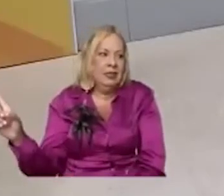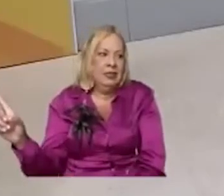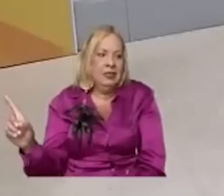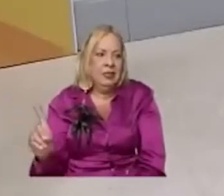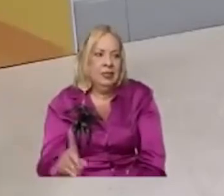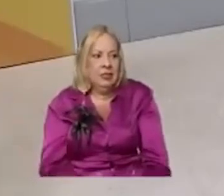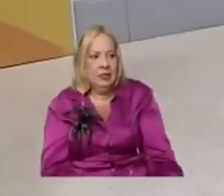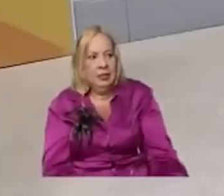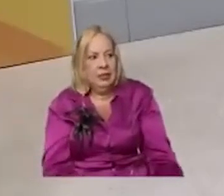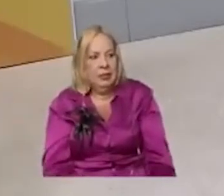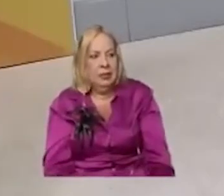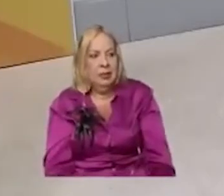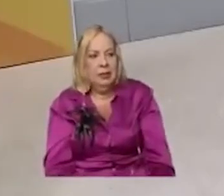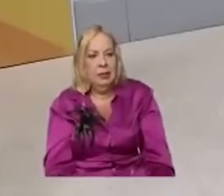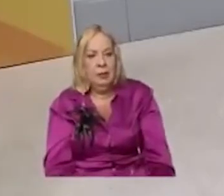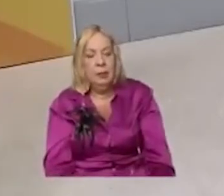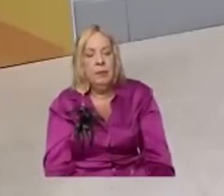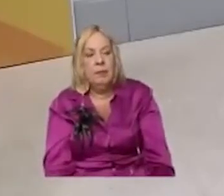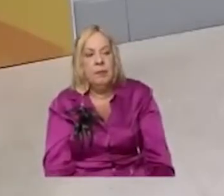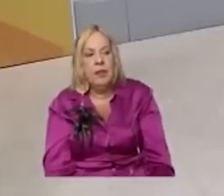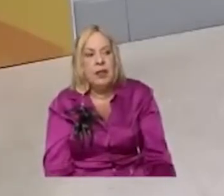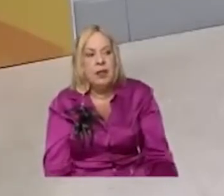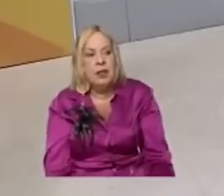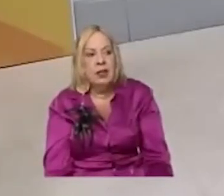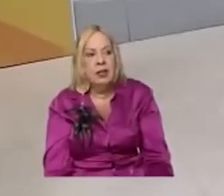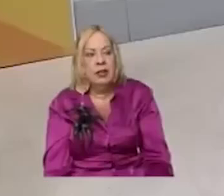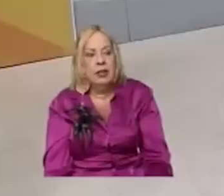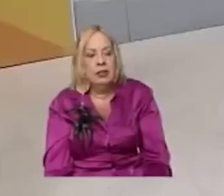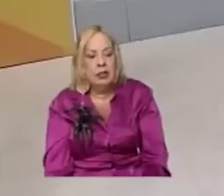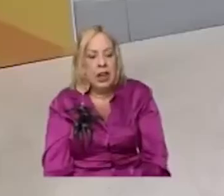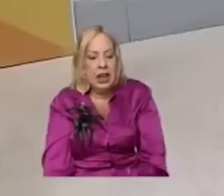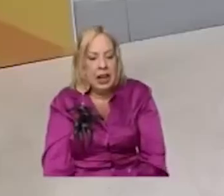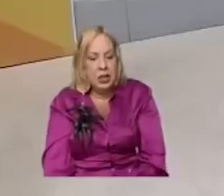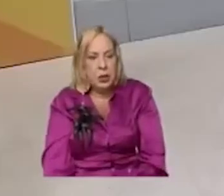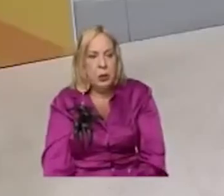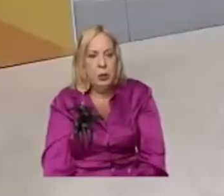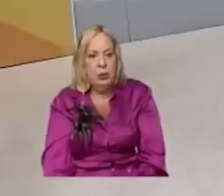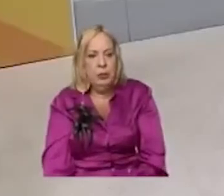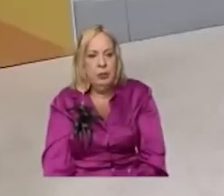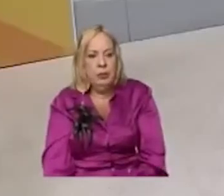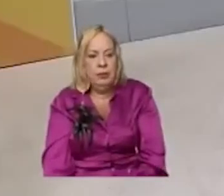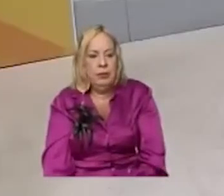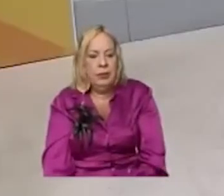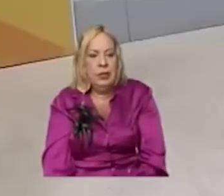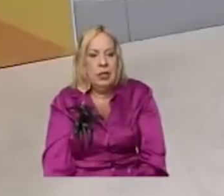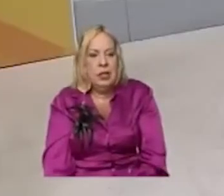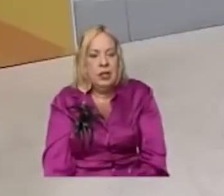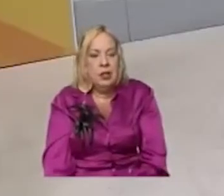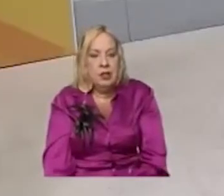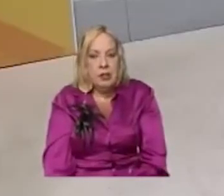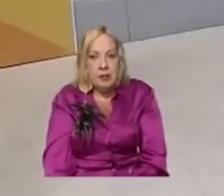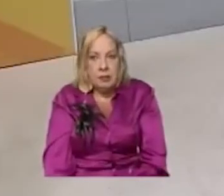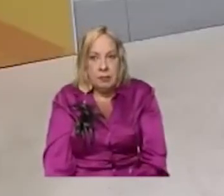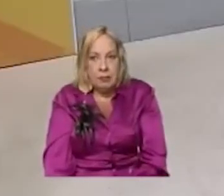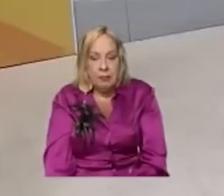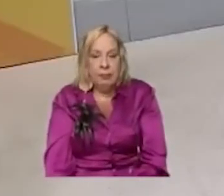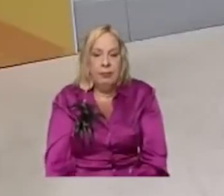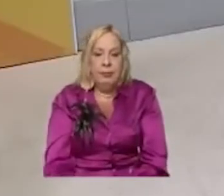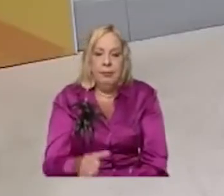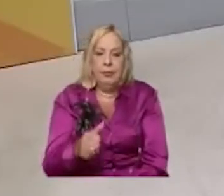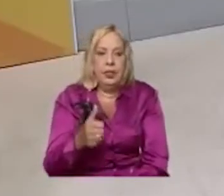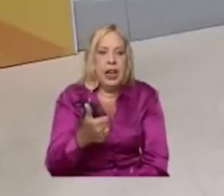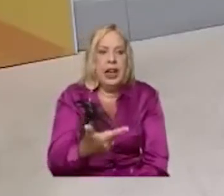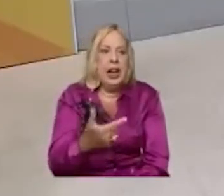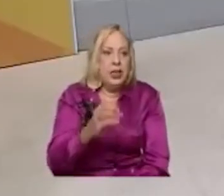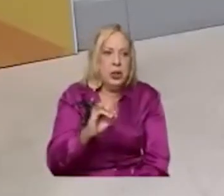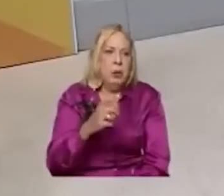tô chamando e você marca número 20, 20, 20, 20. E atenção que 20 foi a última bola chamada, no